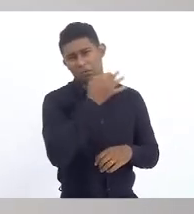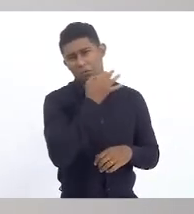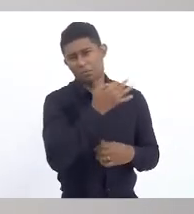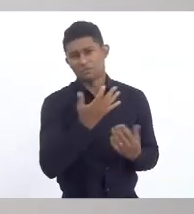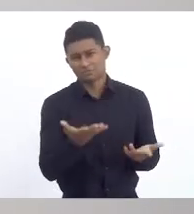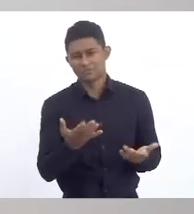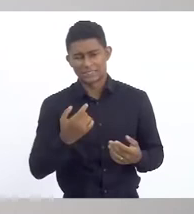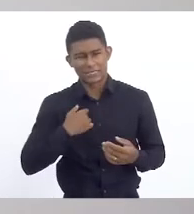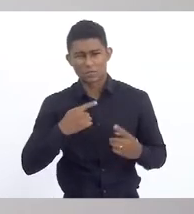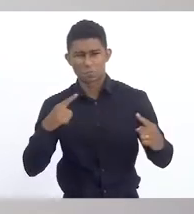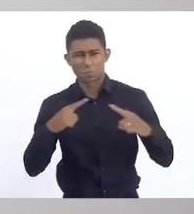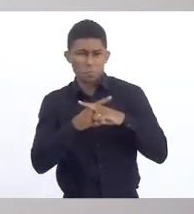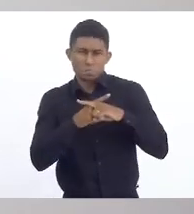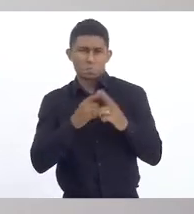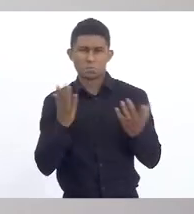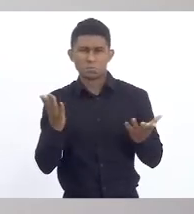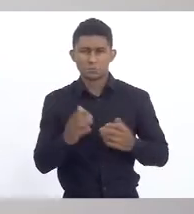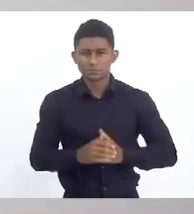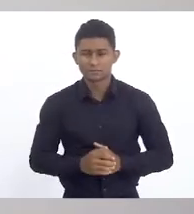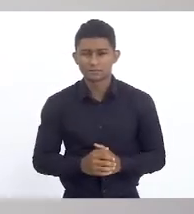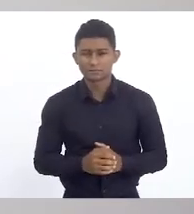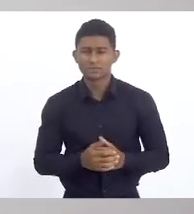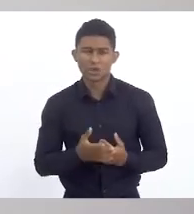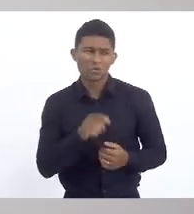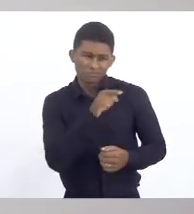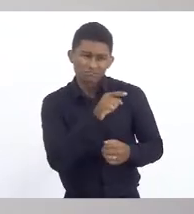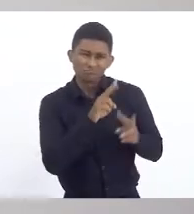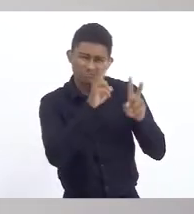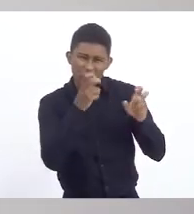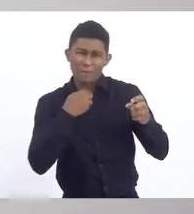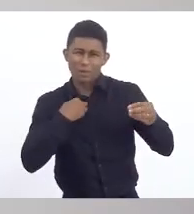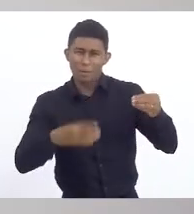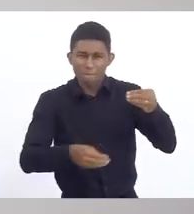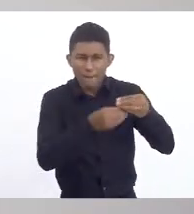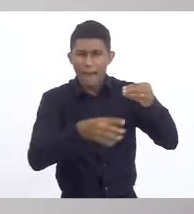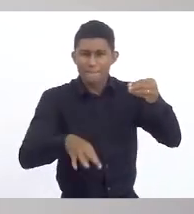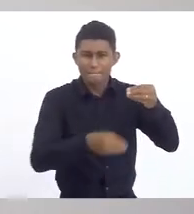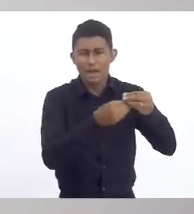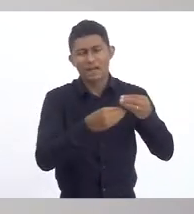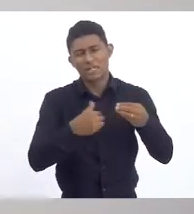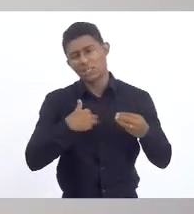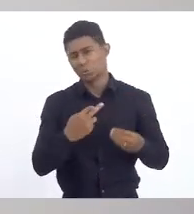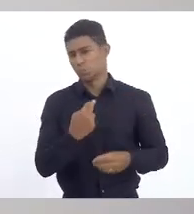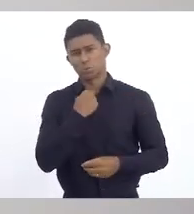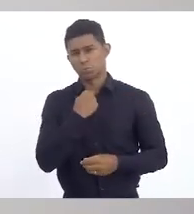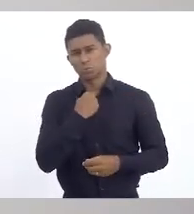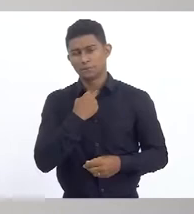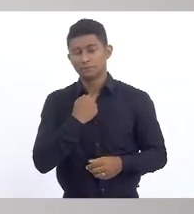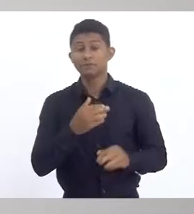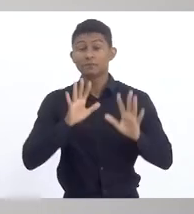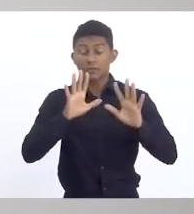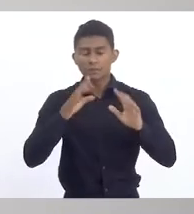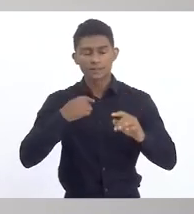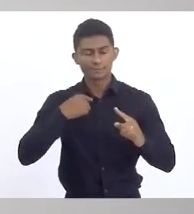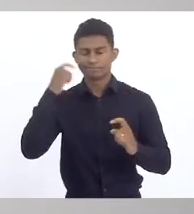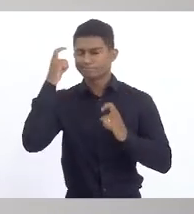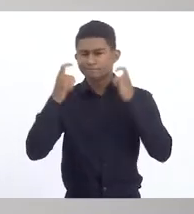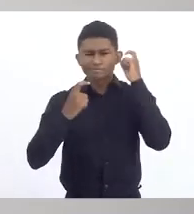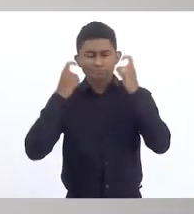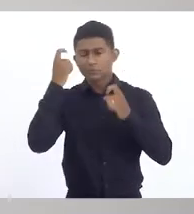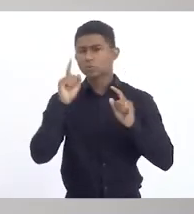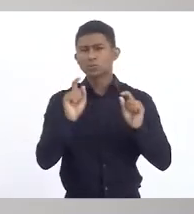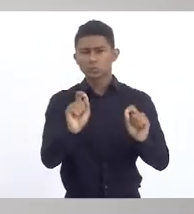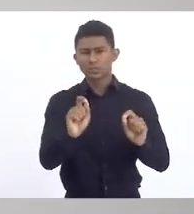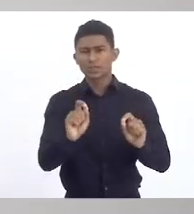Então, aí, enfim, não vou poder contribuir nesse sentido. Só que uma preocupação que